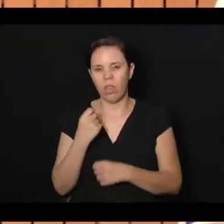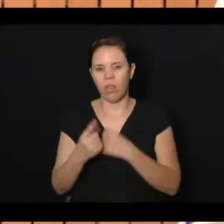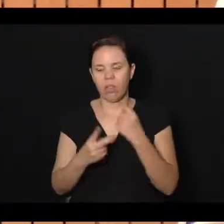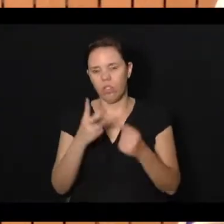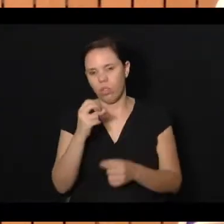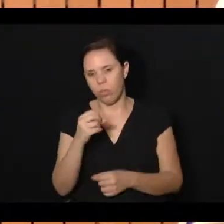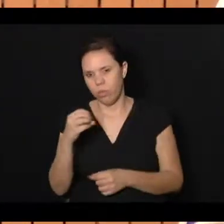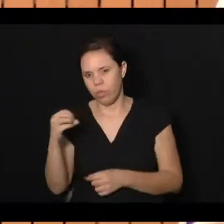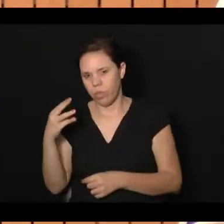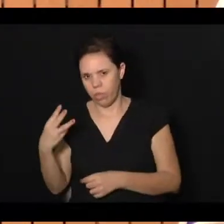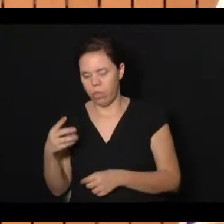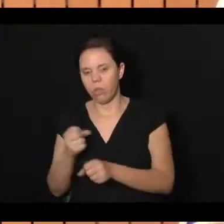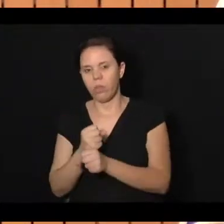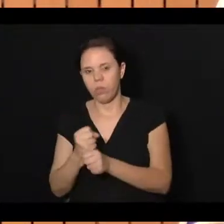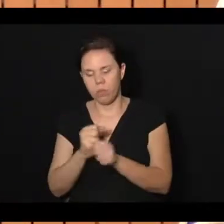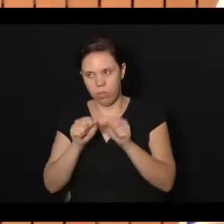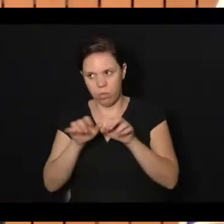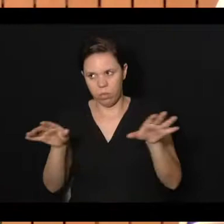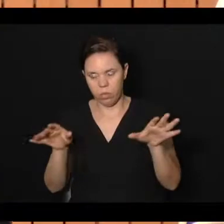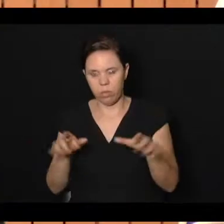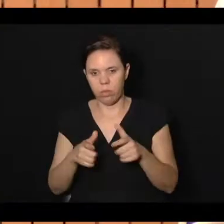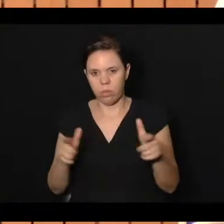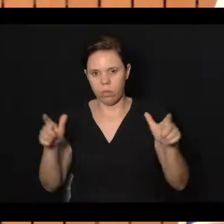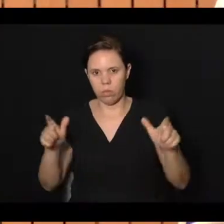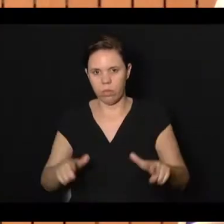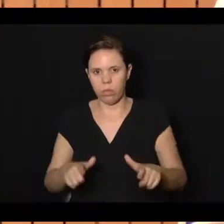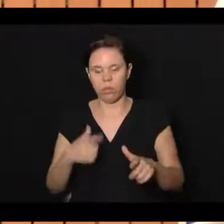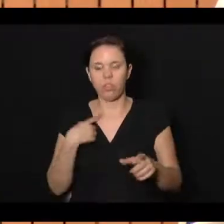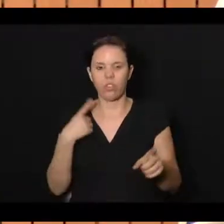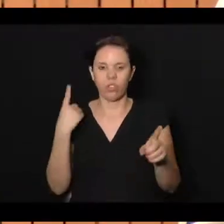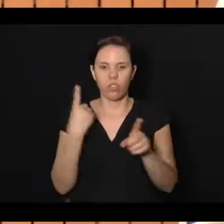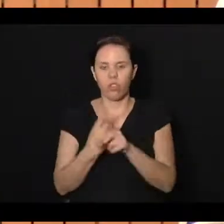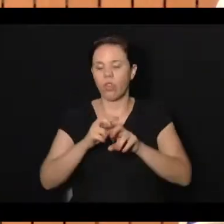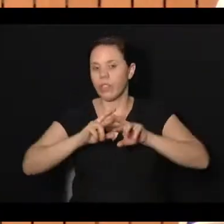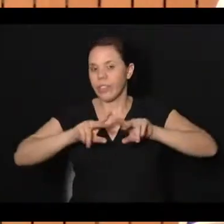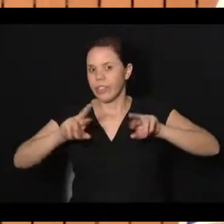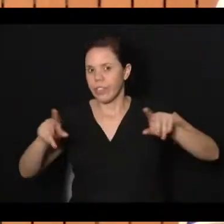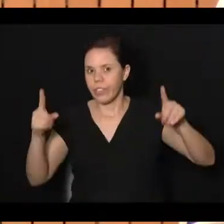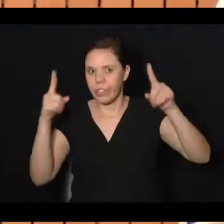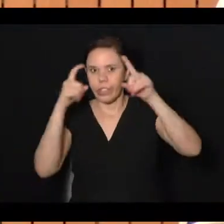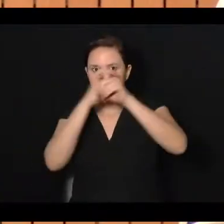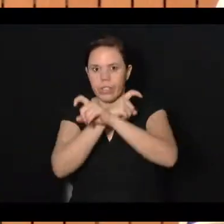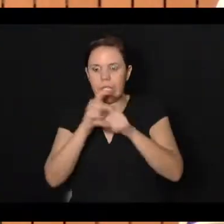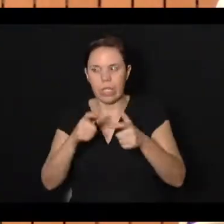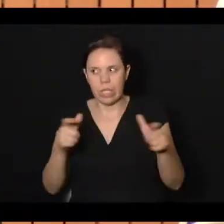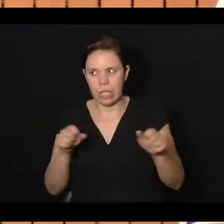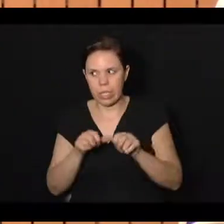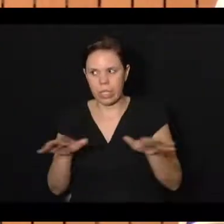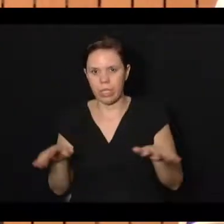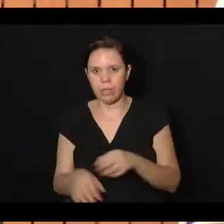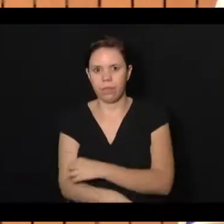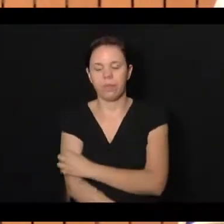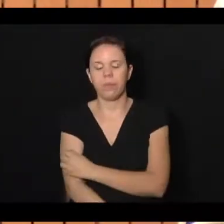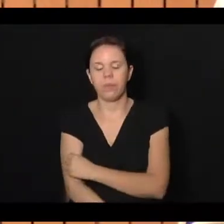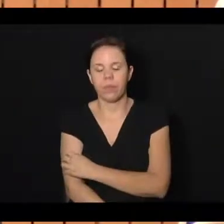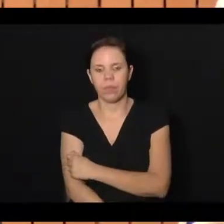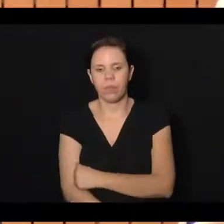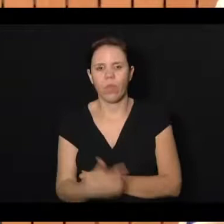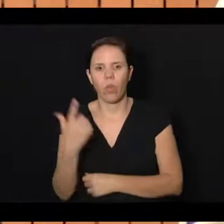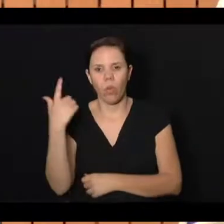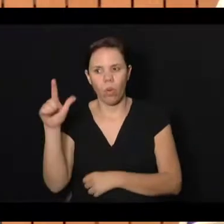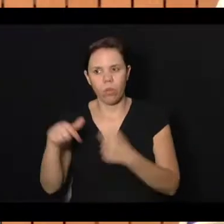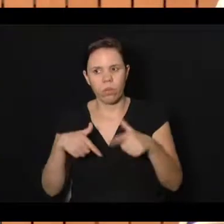espaço maior para ampliar os serviços só que a gente encontra uma série de dificuldades de fazer essa ampliação outro serviço de extrema